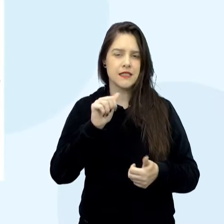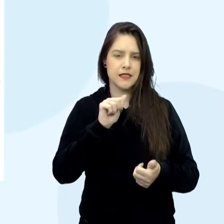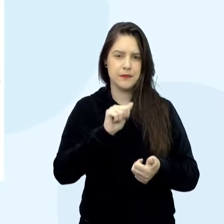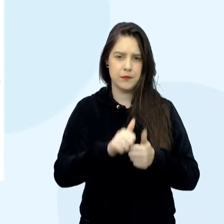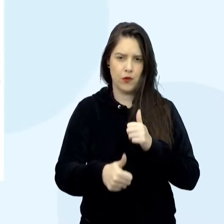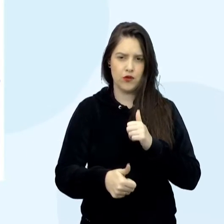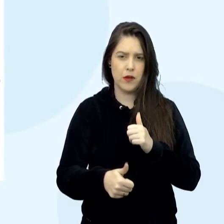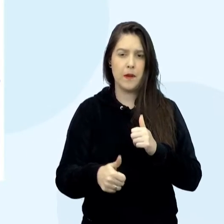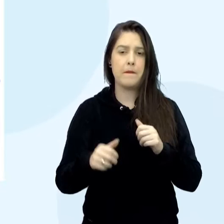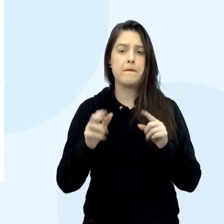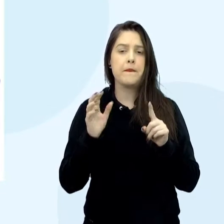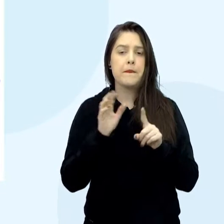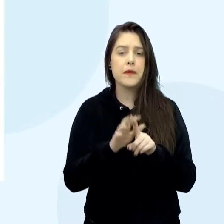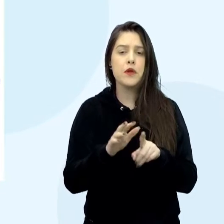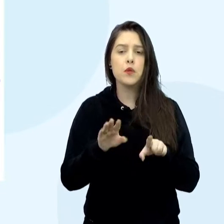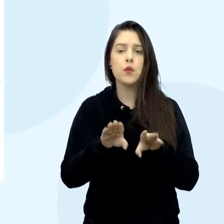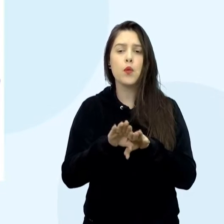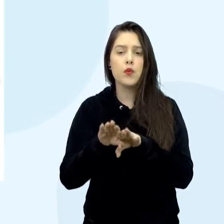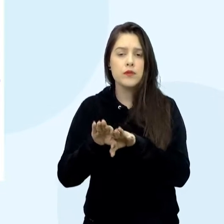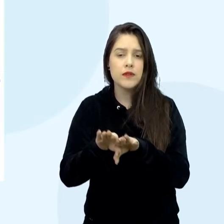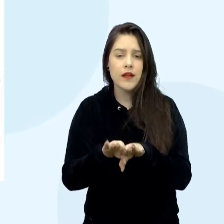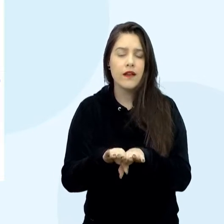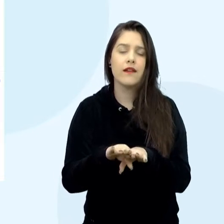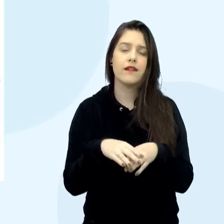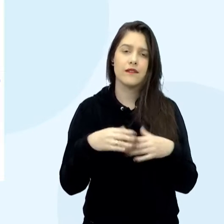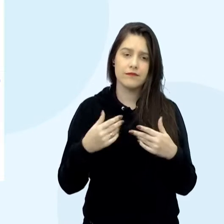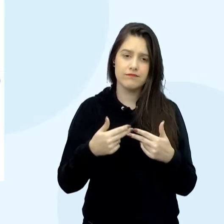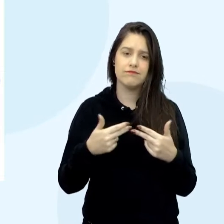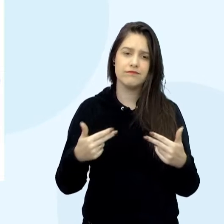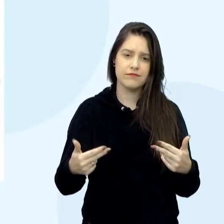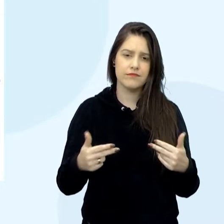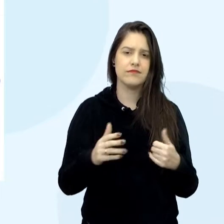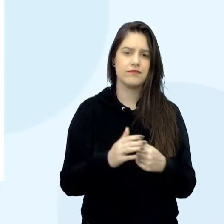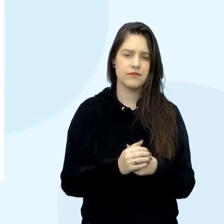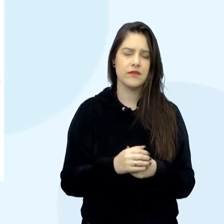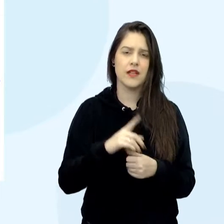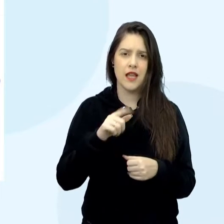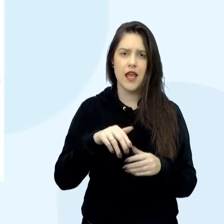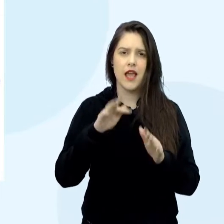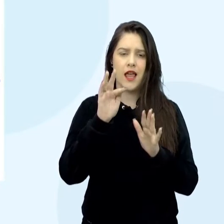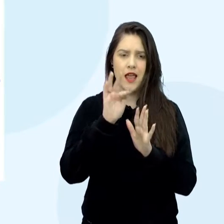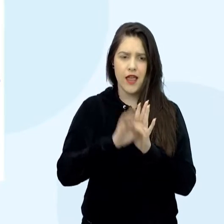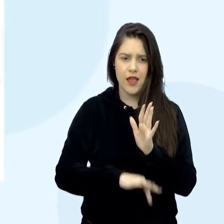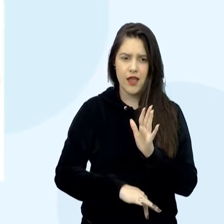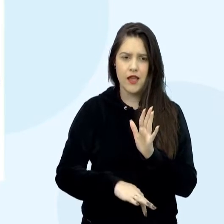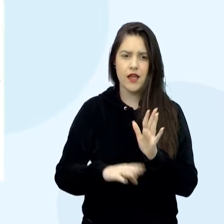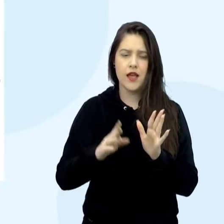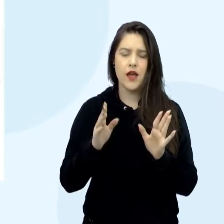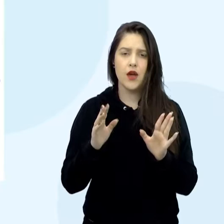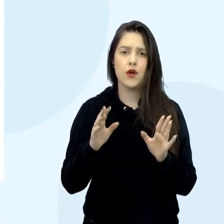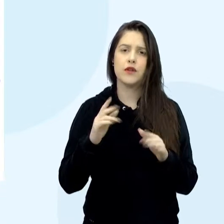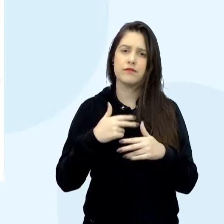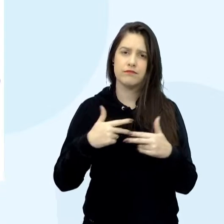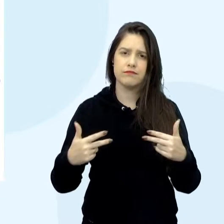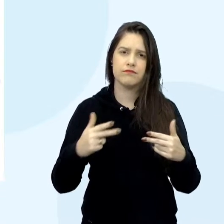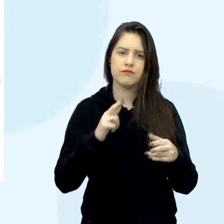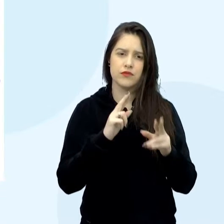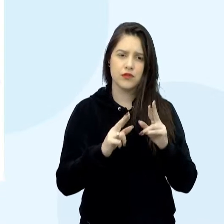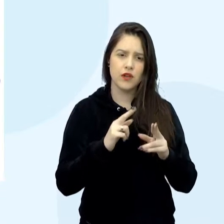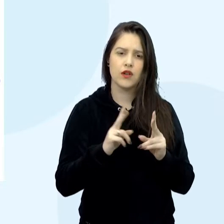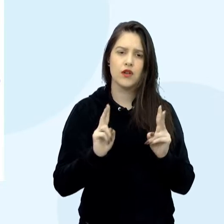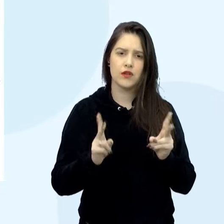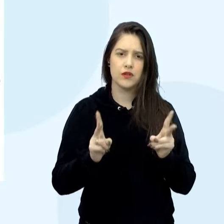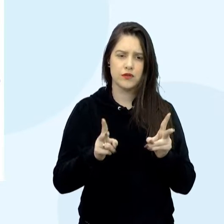aí a gente abre reticências, tem o texto, ele é abrangente, e aí vem promover a igualdade e a